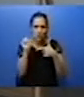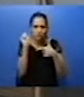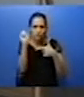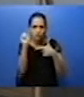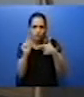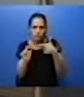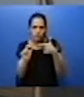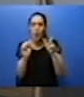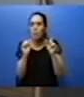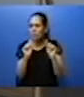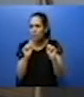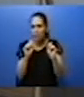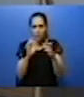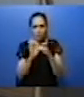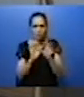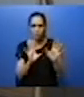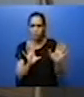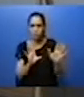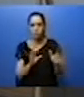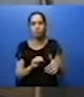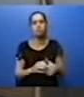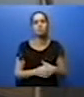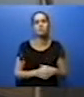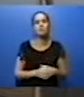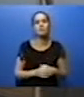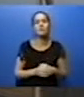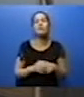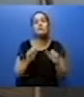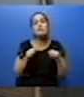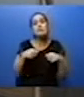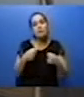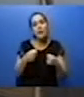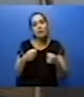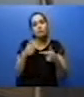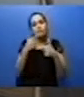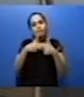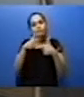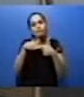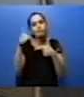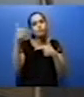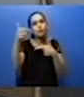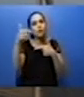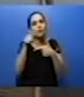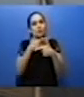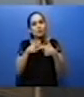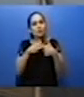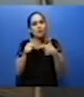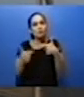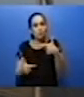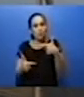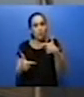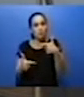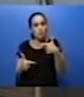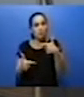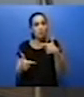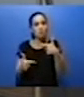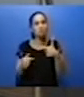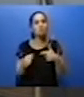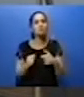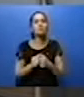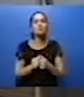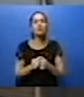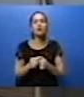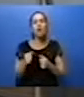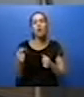e dá para dividir por dois em cima embaixo 14 / 27 horas e 20 por 2